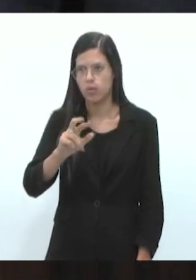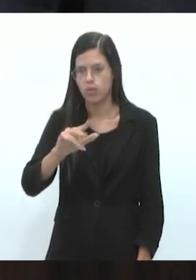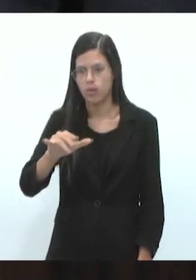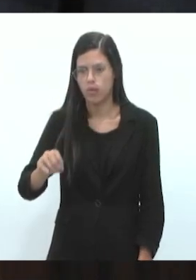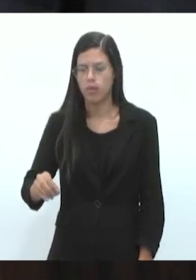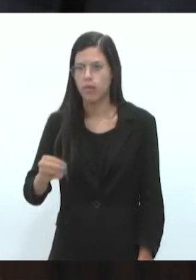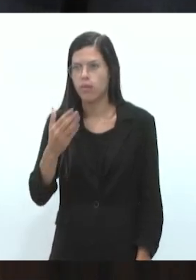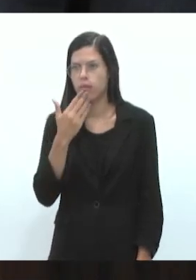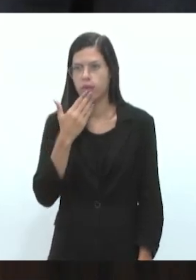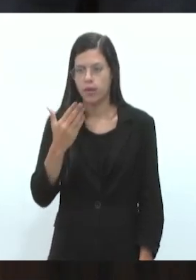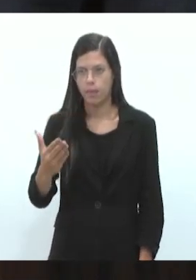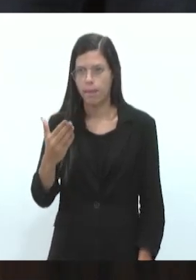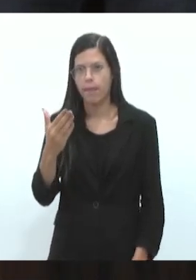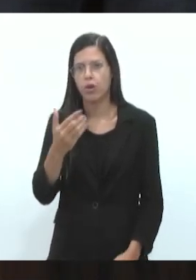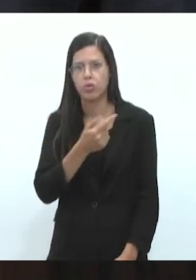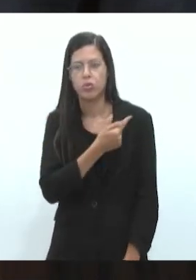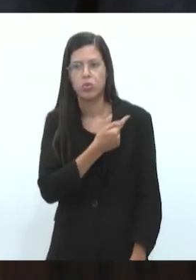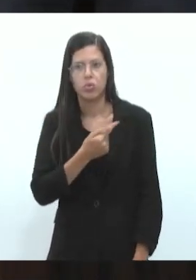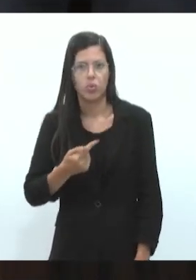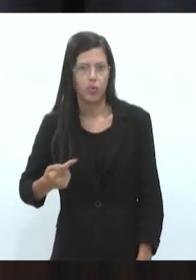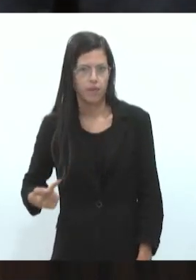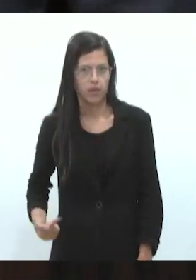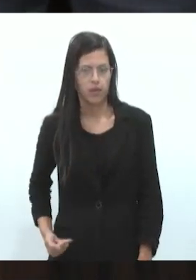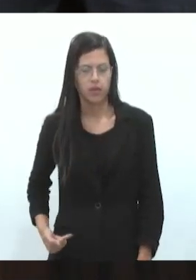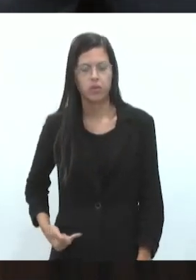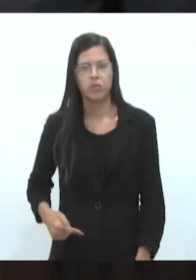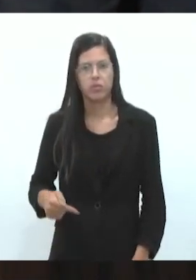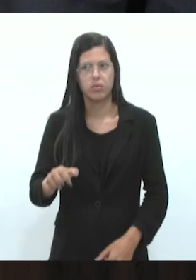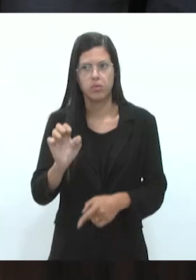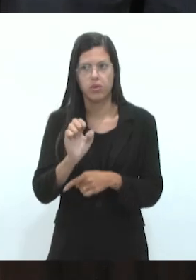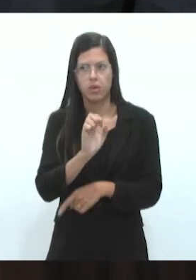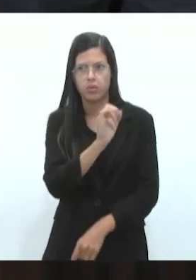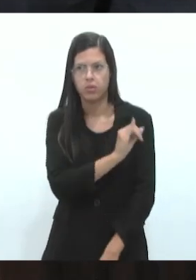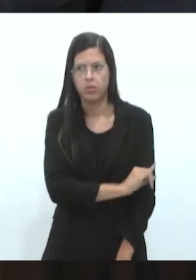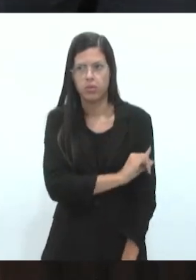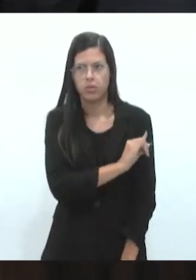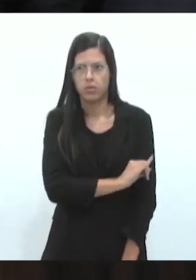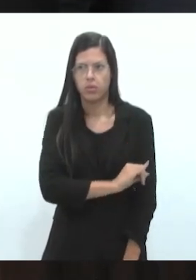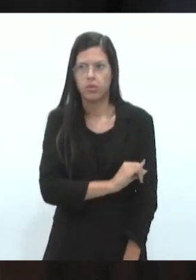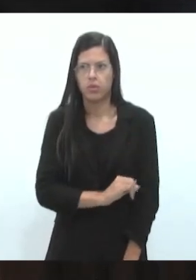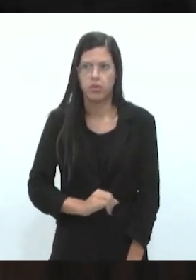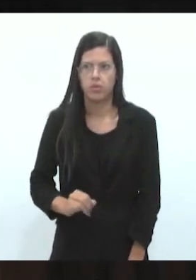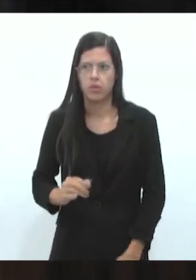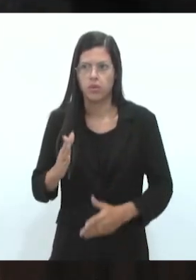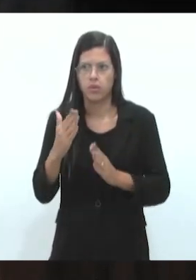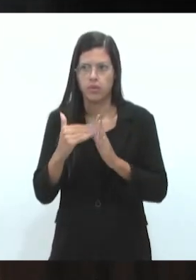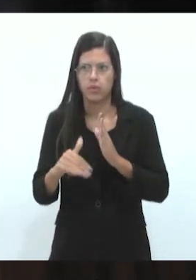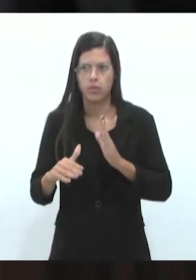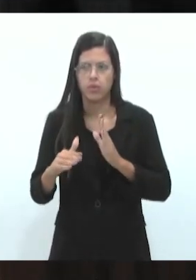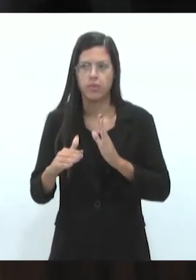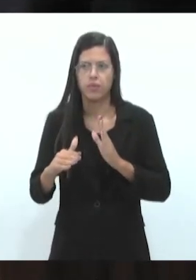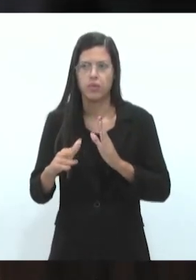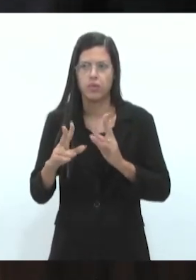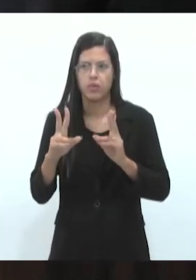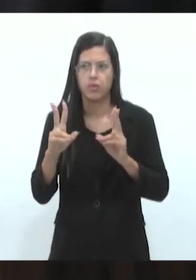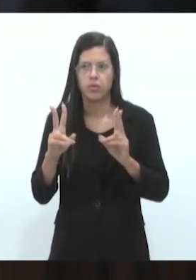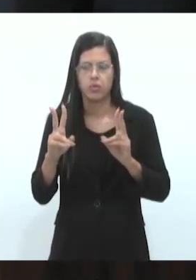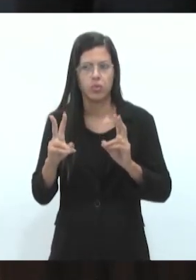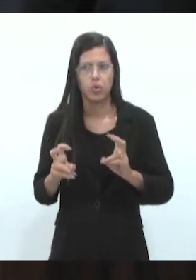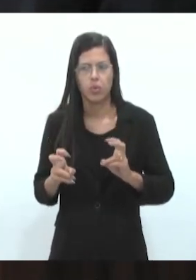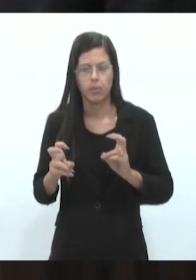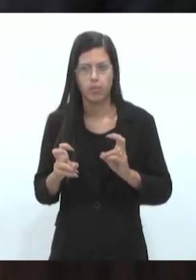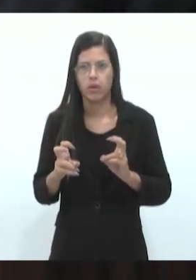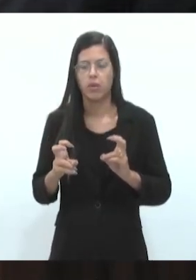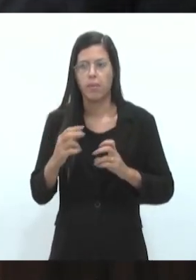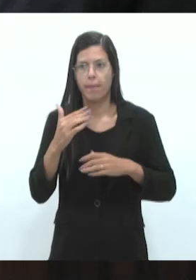que solicita ao excelentíssimo senhor governador do Estado do Rio de Janeiro o envio de mensagem que dispõe